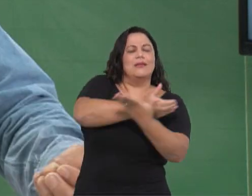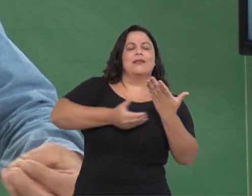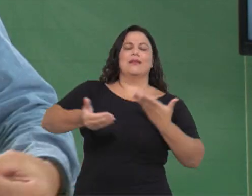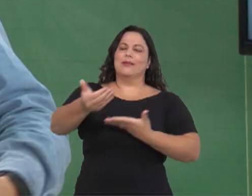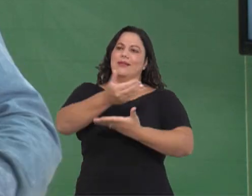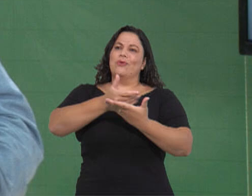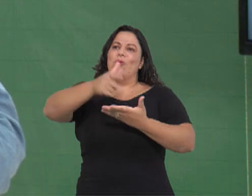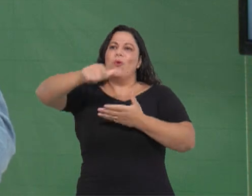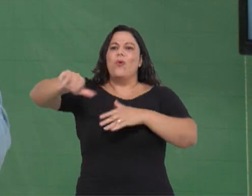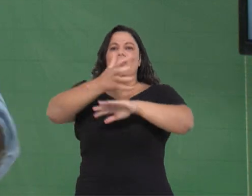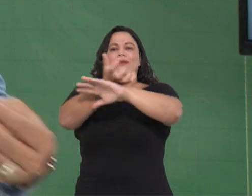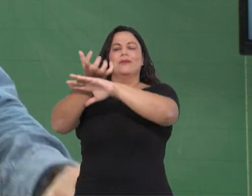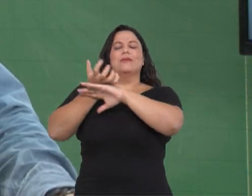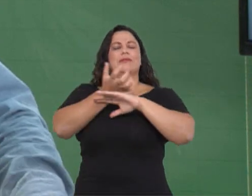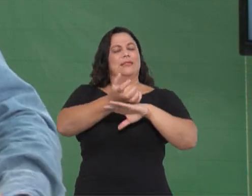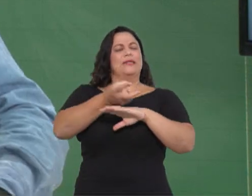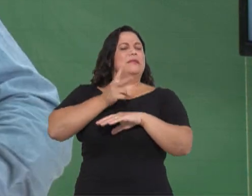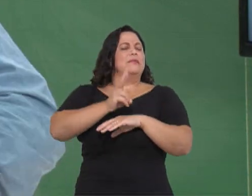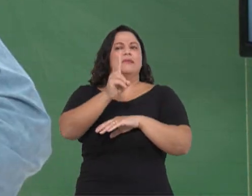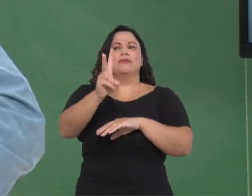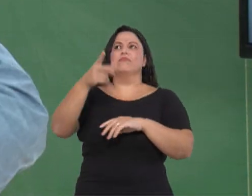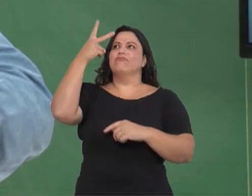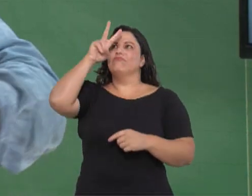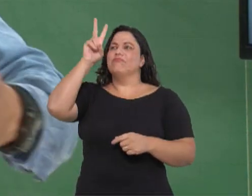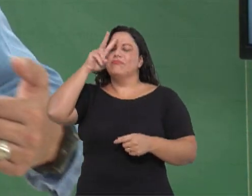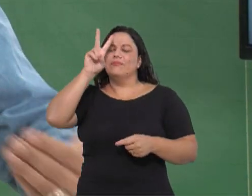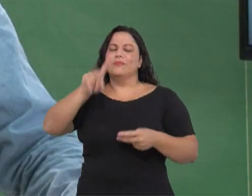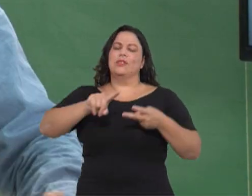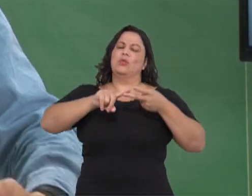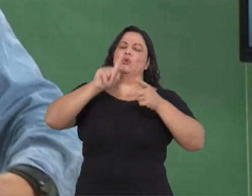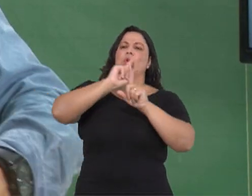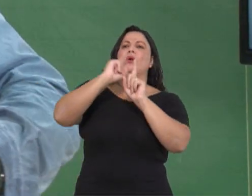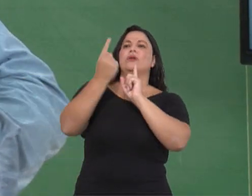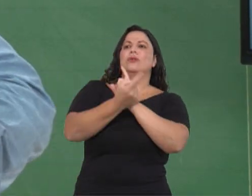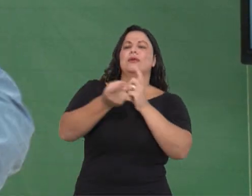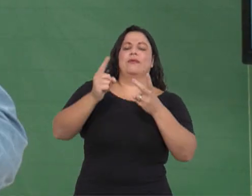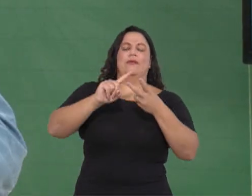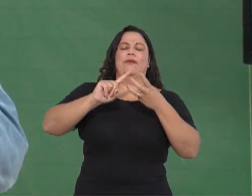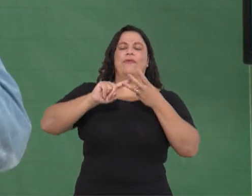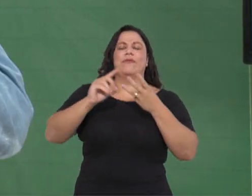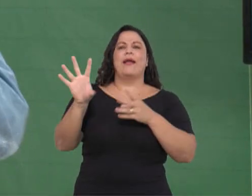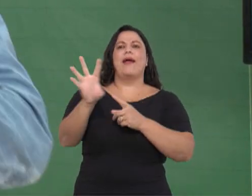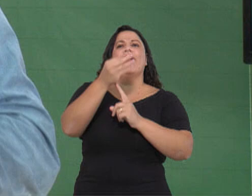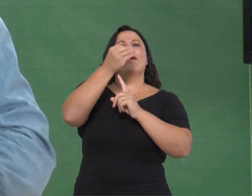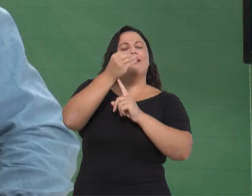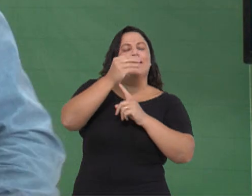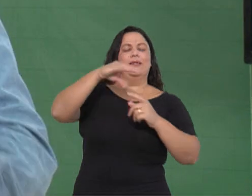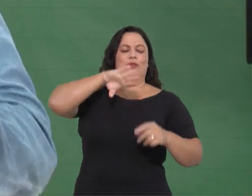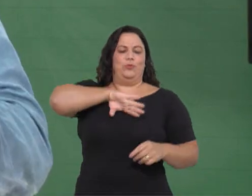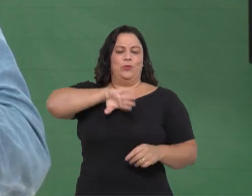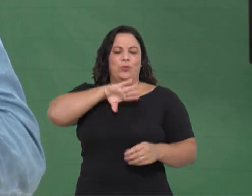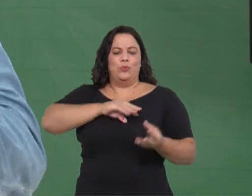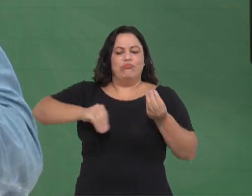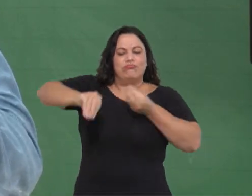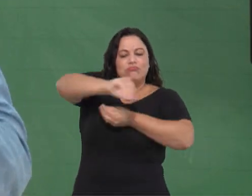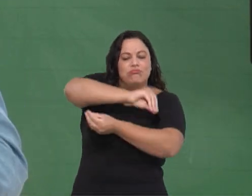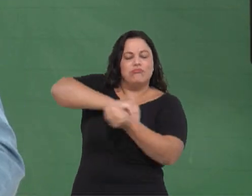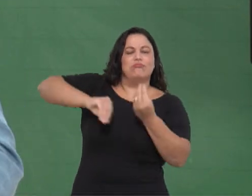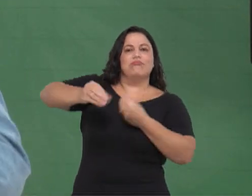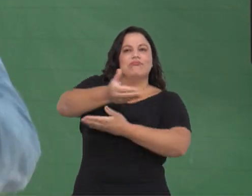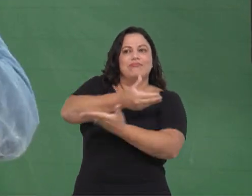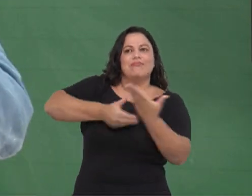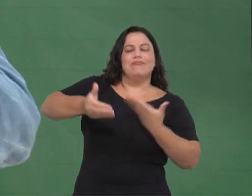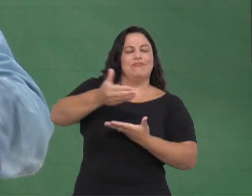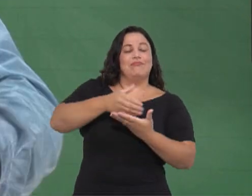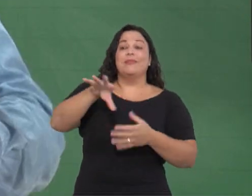Sempre estamos usando elementos da história, da geografia, de arte, de português. Pegue seu caderno, pegue sua caneta ou